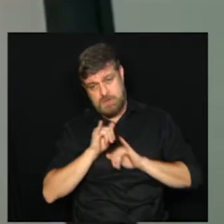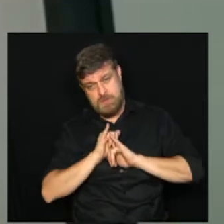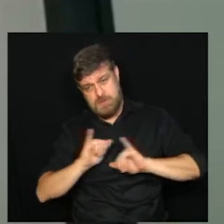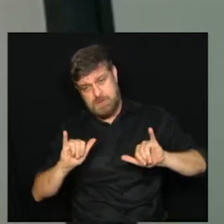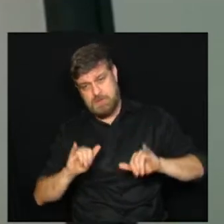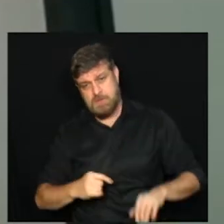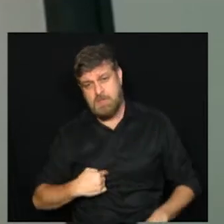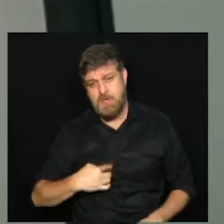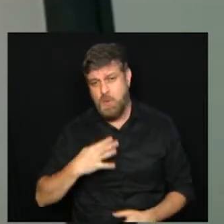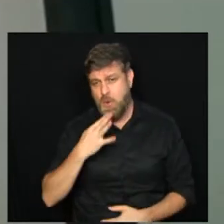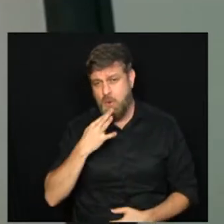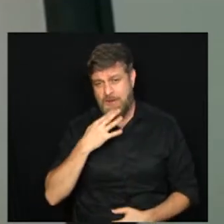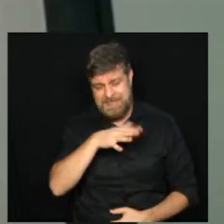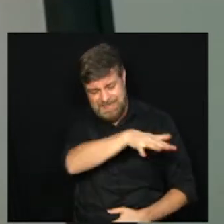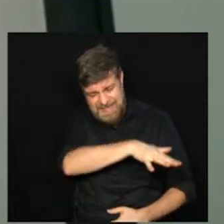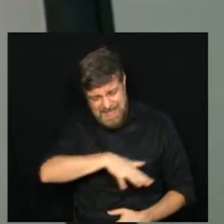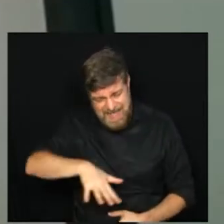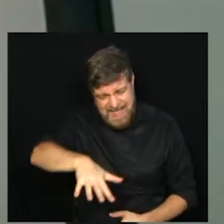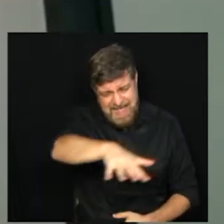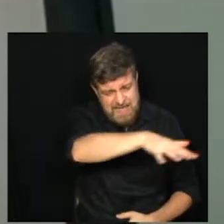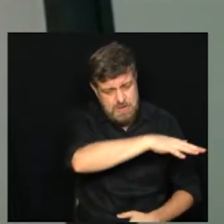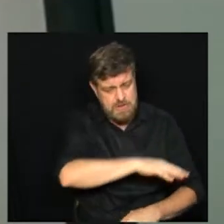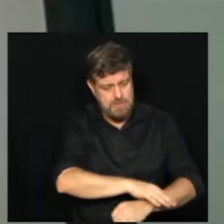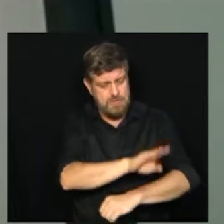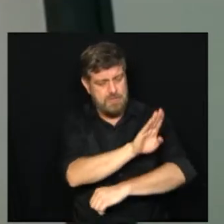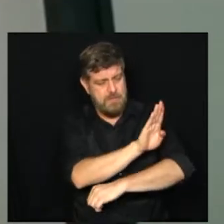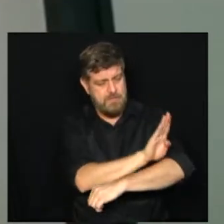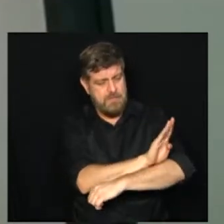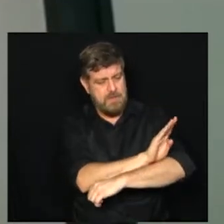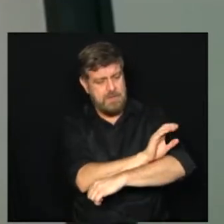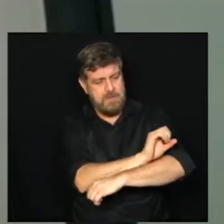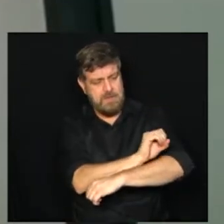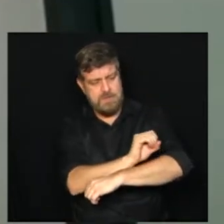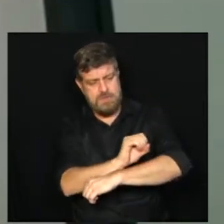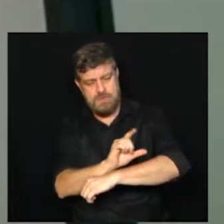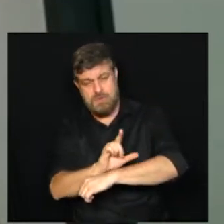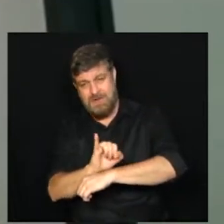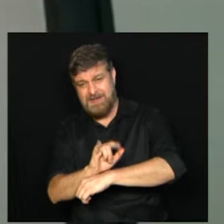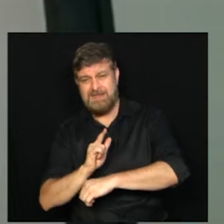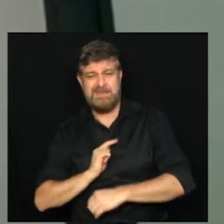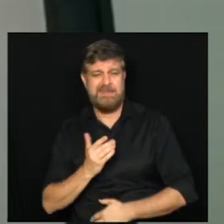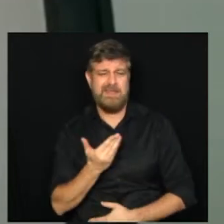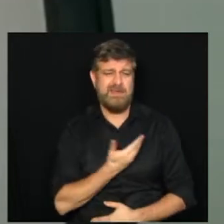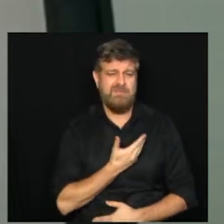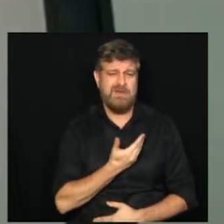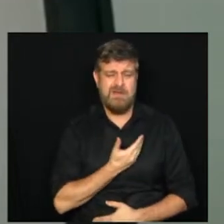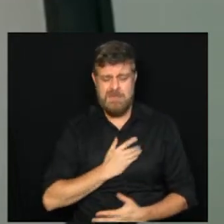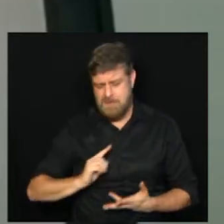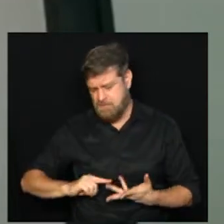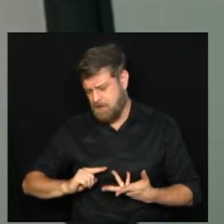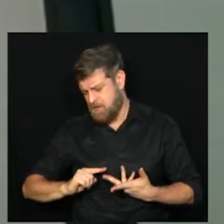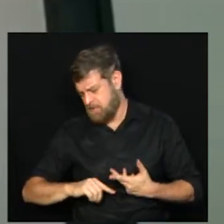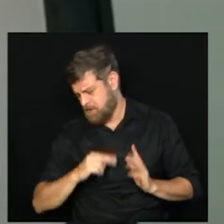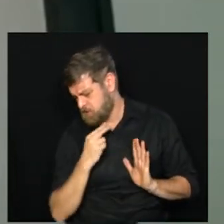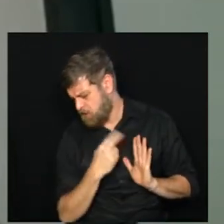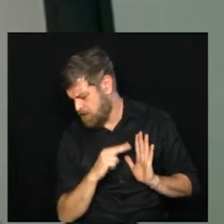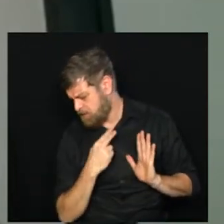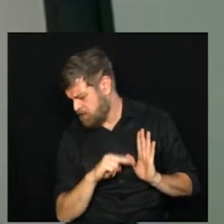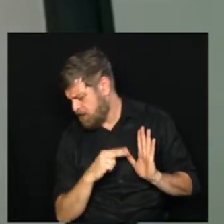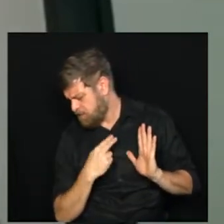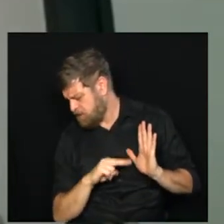eu conheço muito bem a região lá do Bassoli, tenho grandes amigos lá, a Gia, a Neuza, a Rose, o